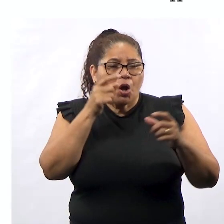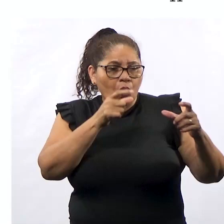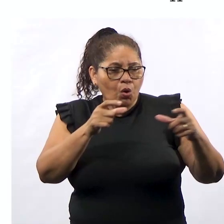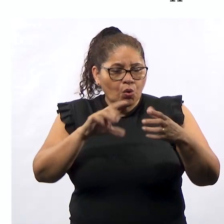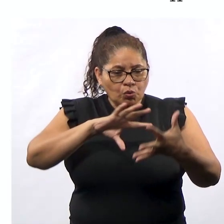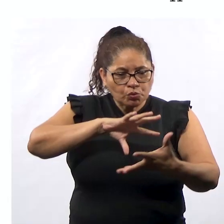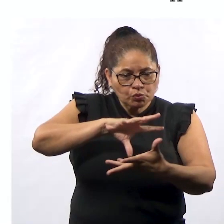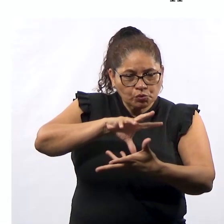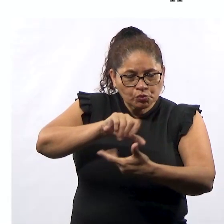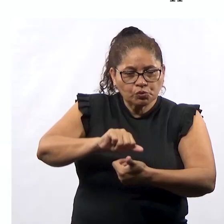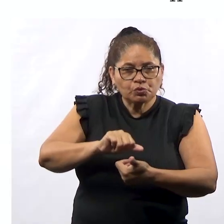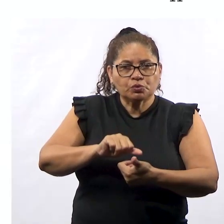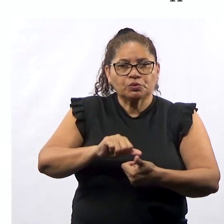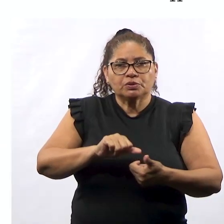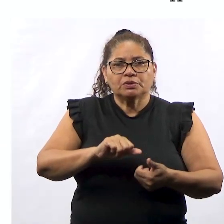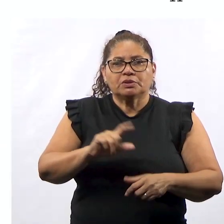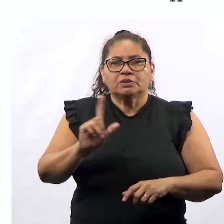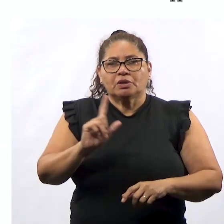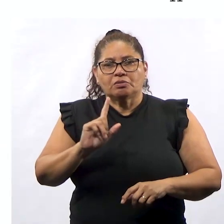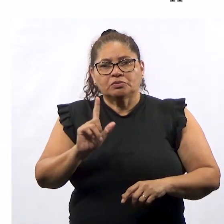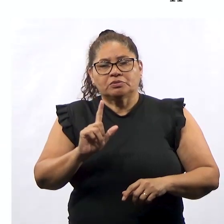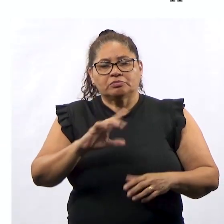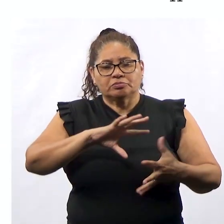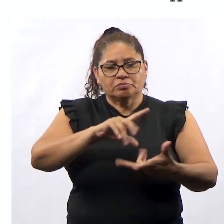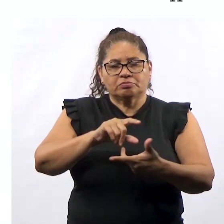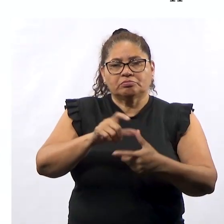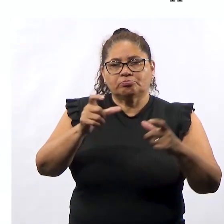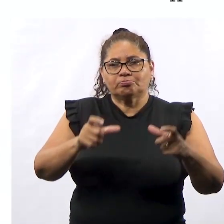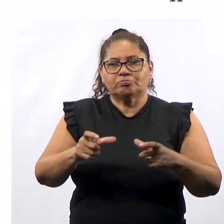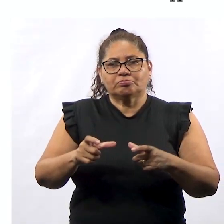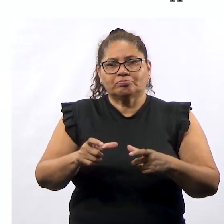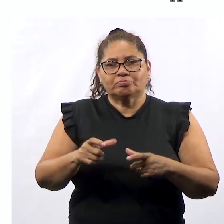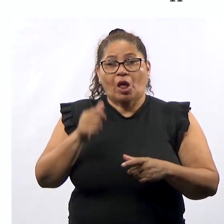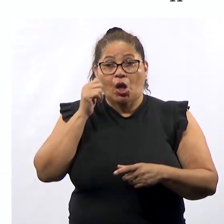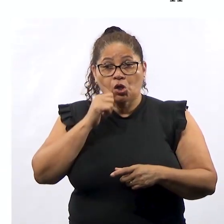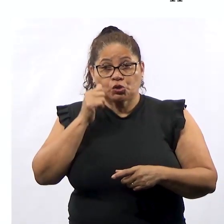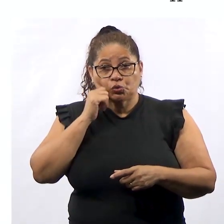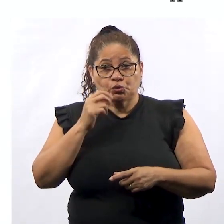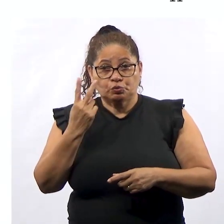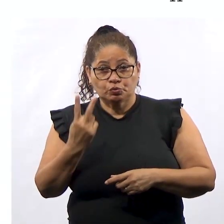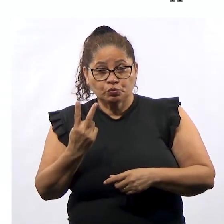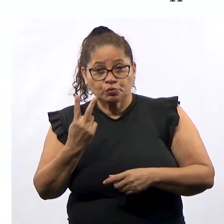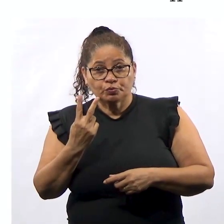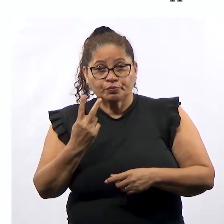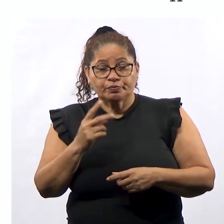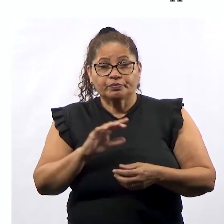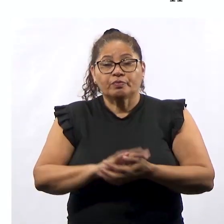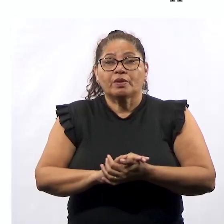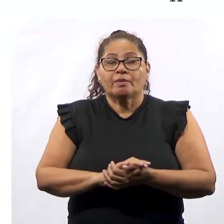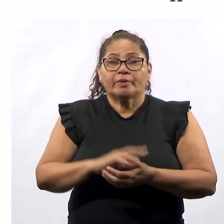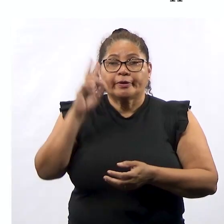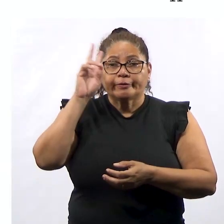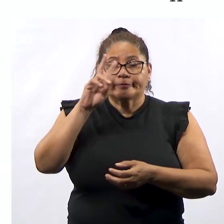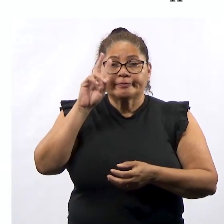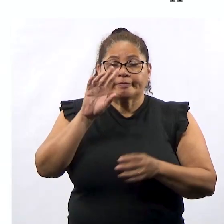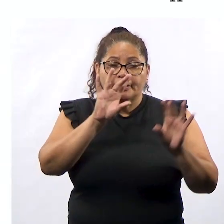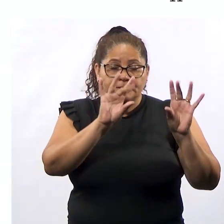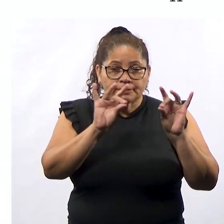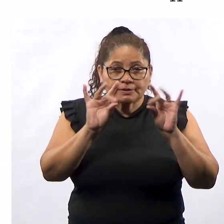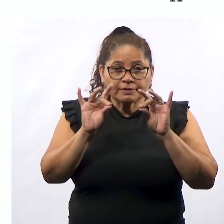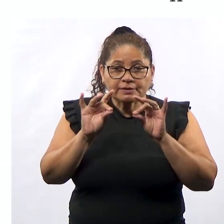local e o global, e não o global e o local na visão das autoras, porque é uma situação